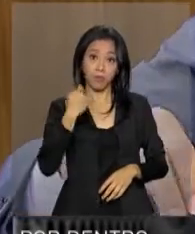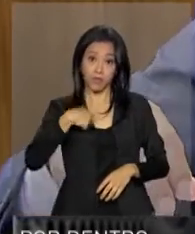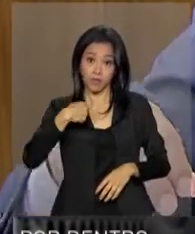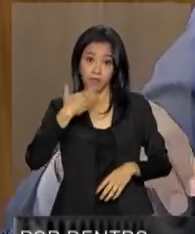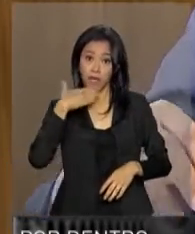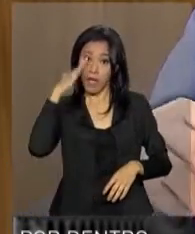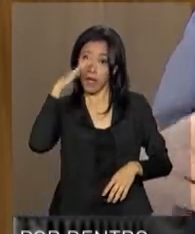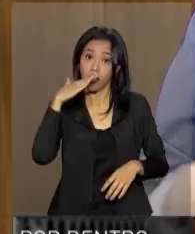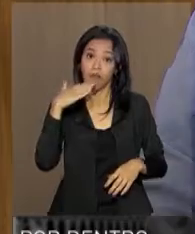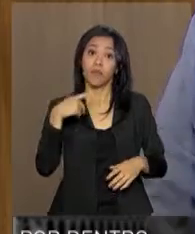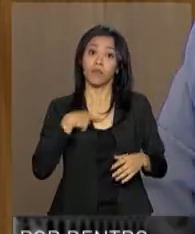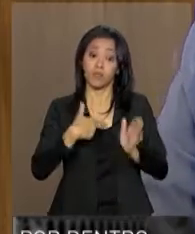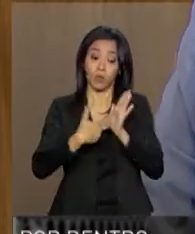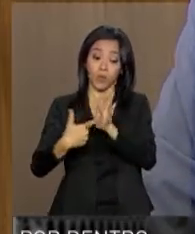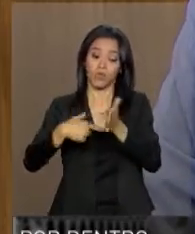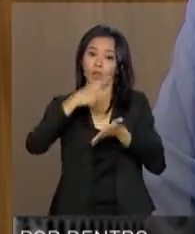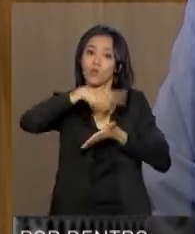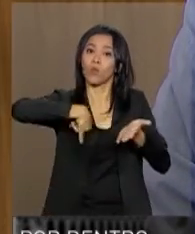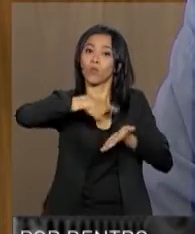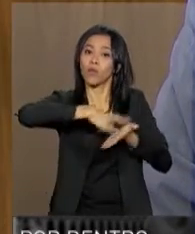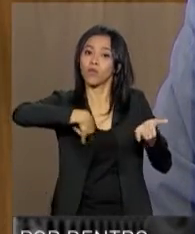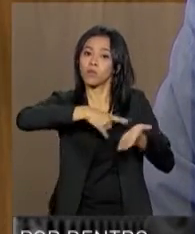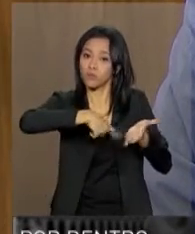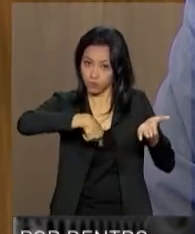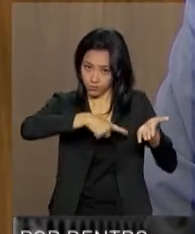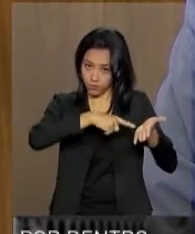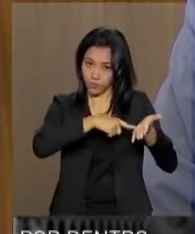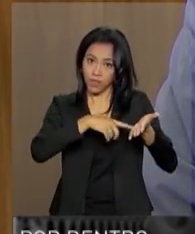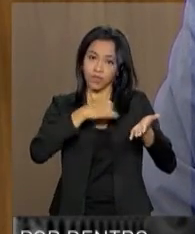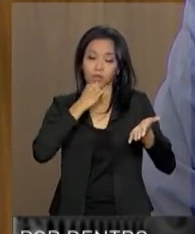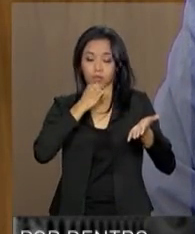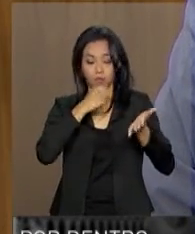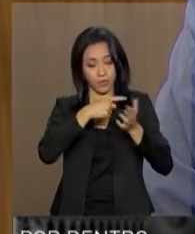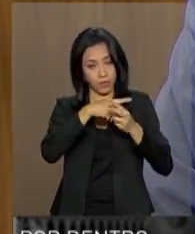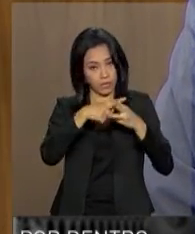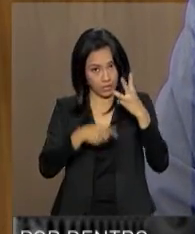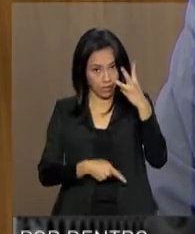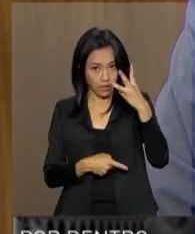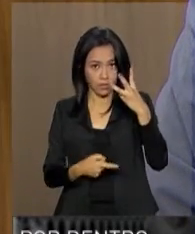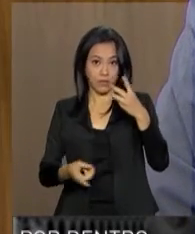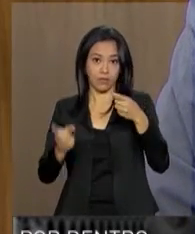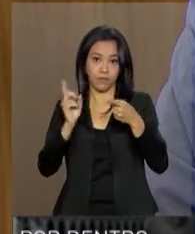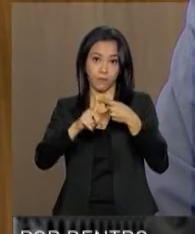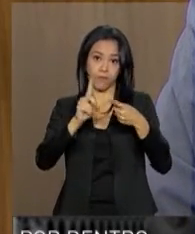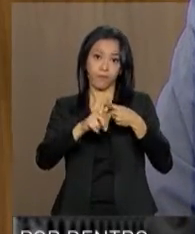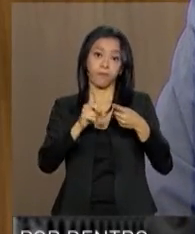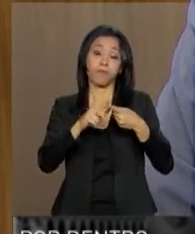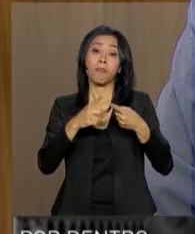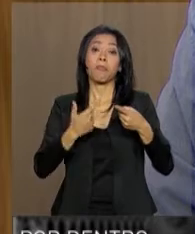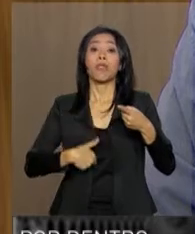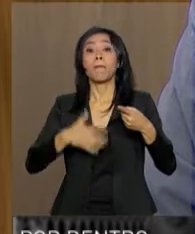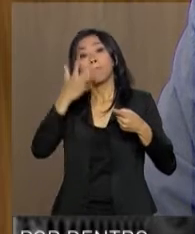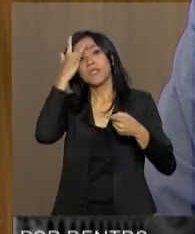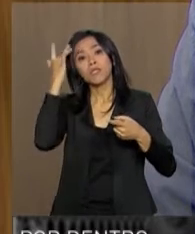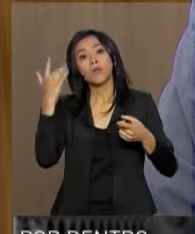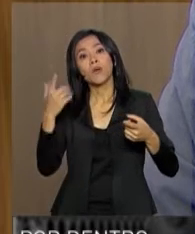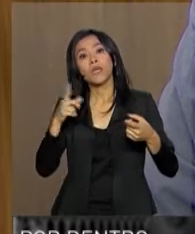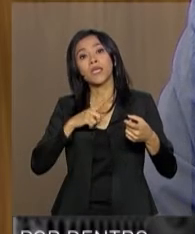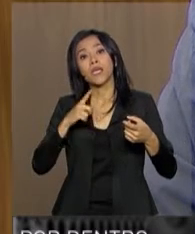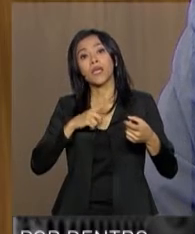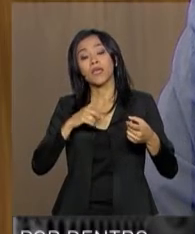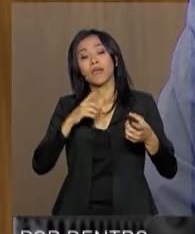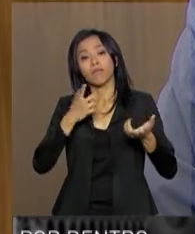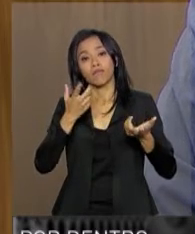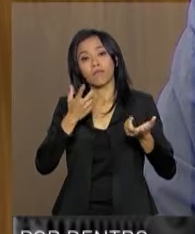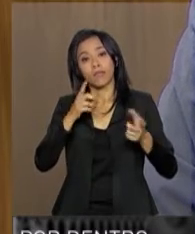precisam ser fornecidos vou citar três aqui é certidão declaração de dependentes habilitados a pensão por morte